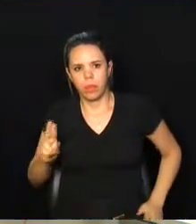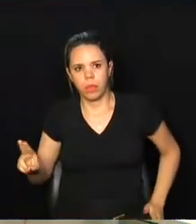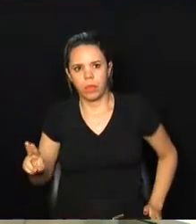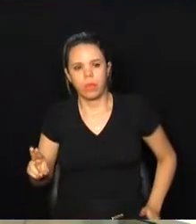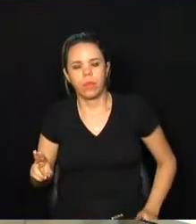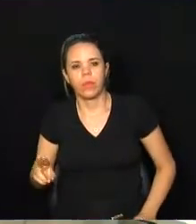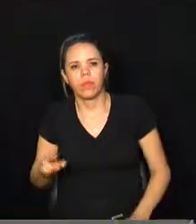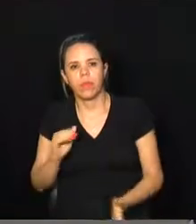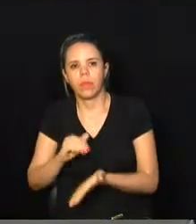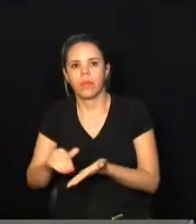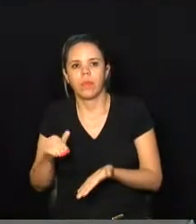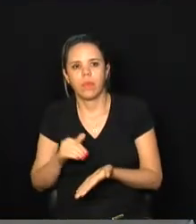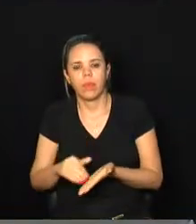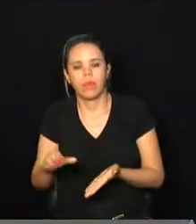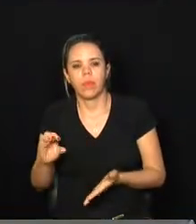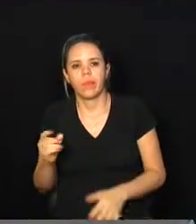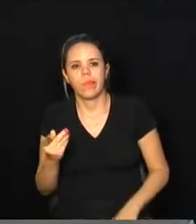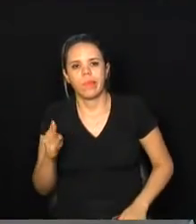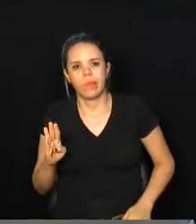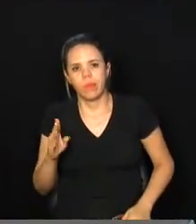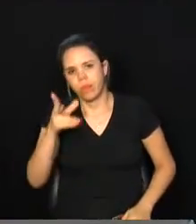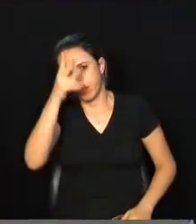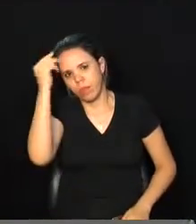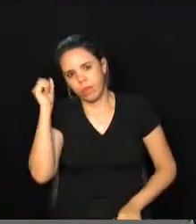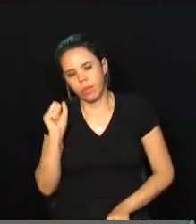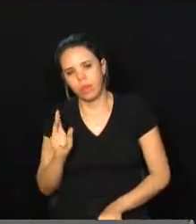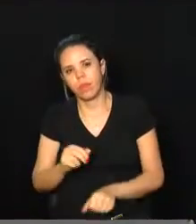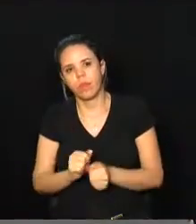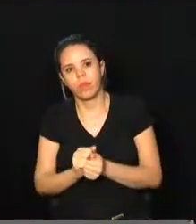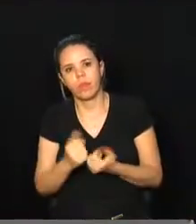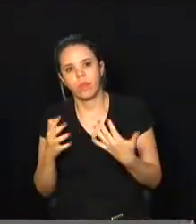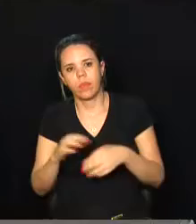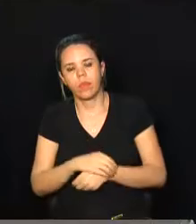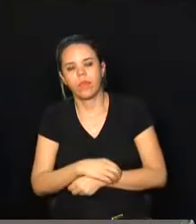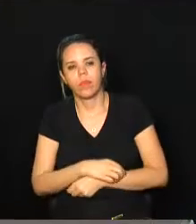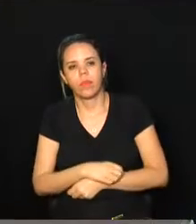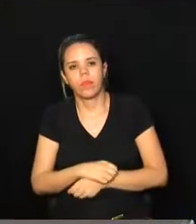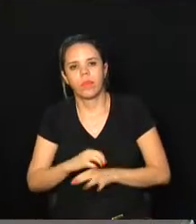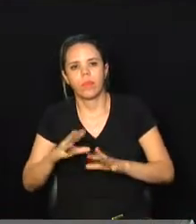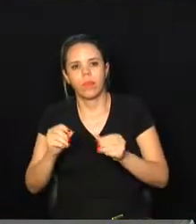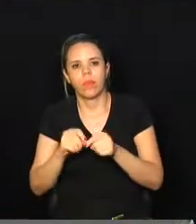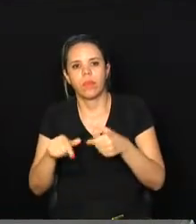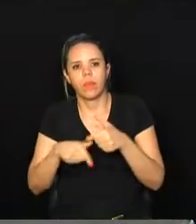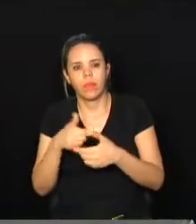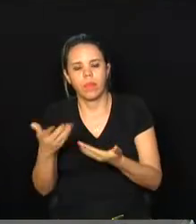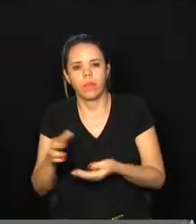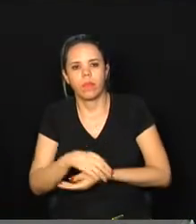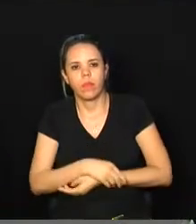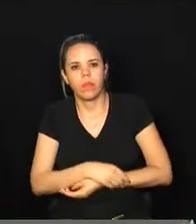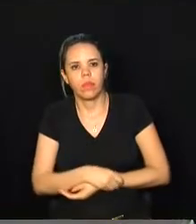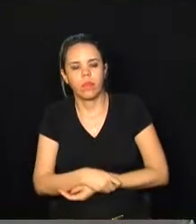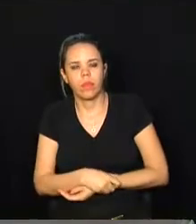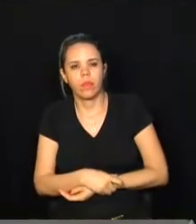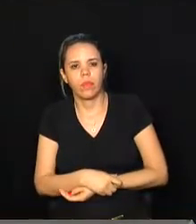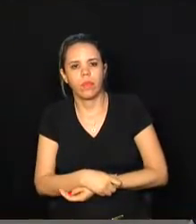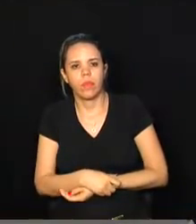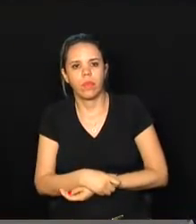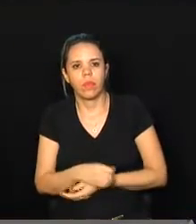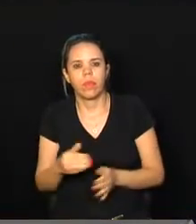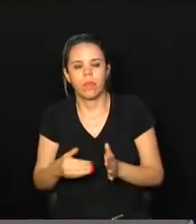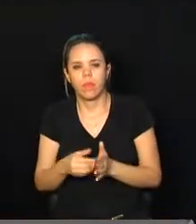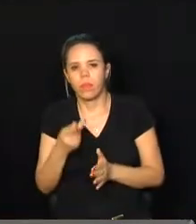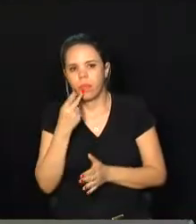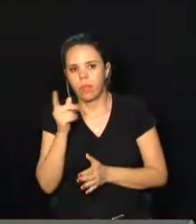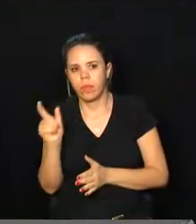nas secretarias, na Coab, com o prefeito. Então, parabéns, Daniel, por tudo aí, pelo trabalho. E a última palavrinha aqui para